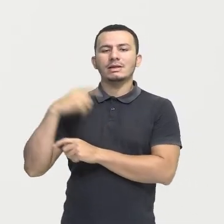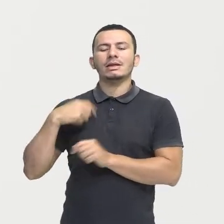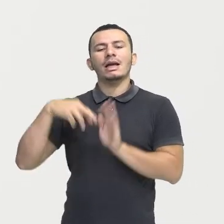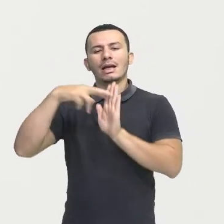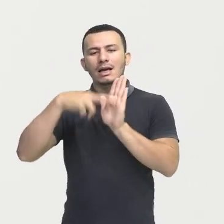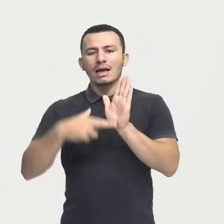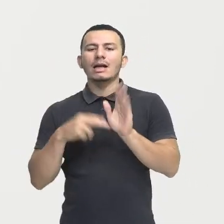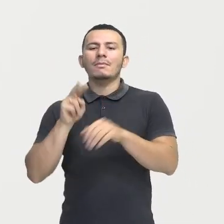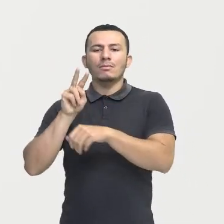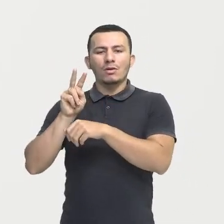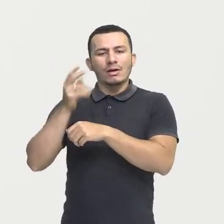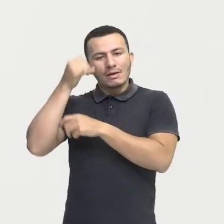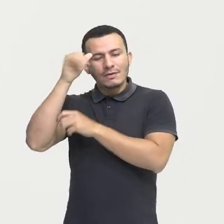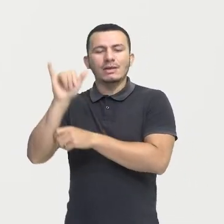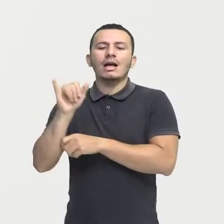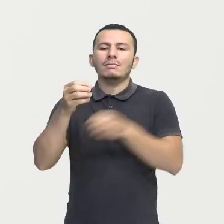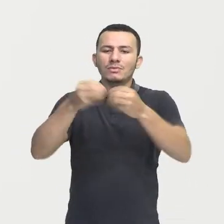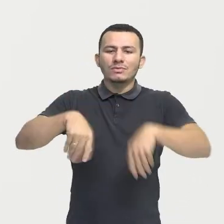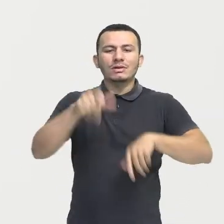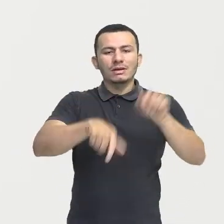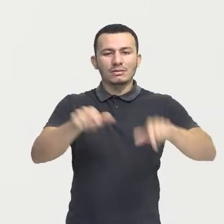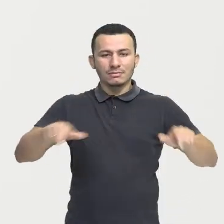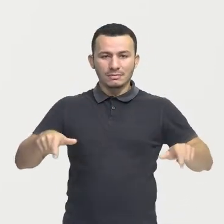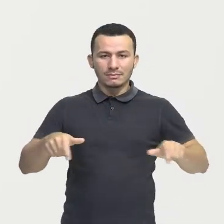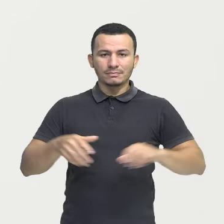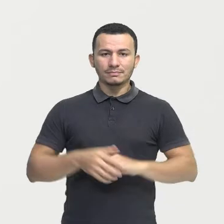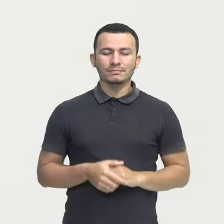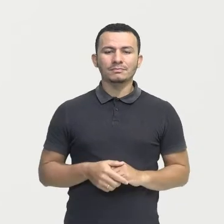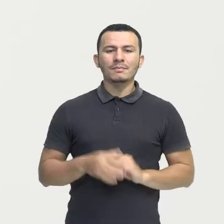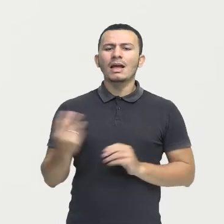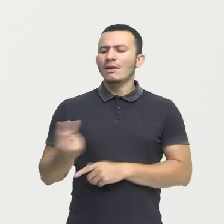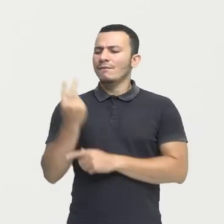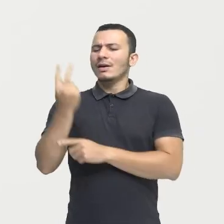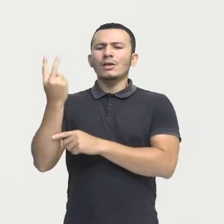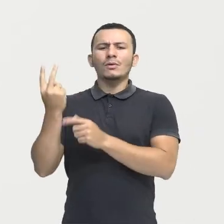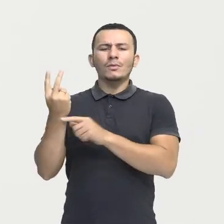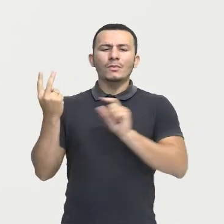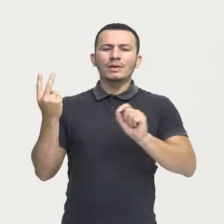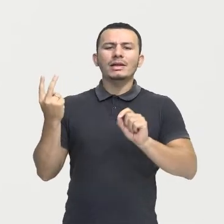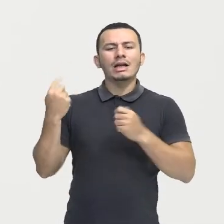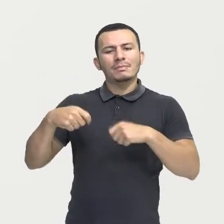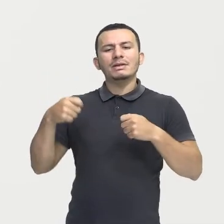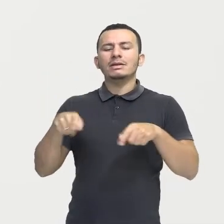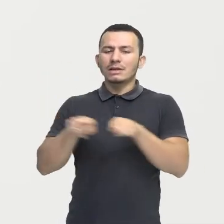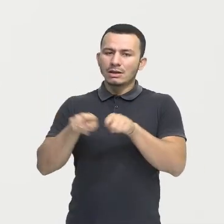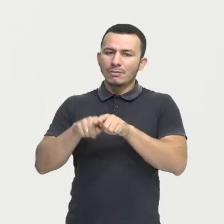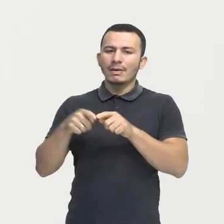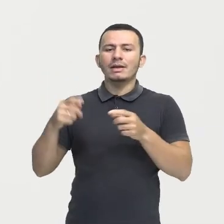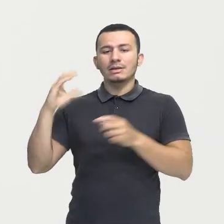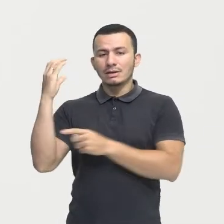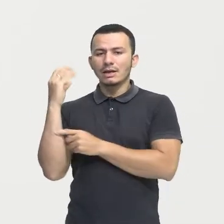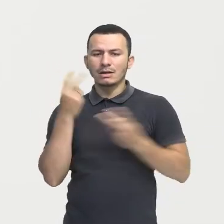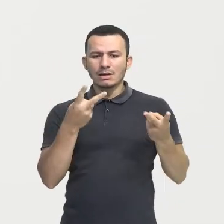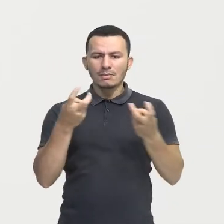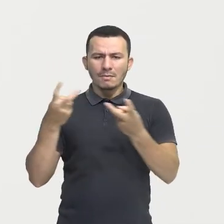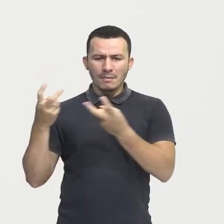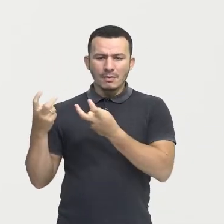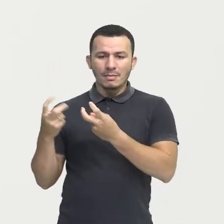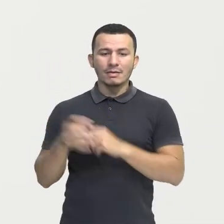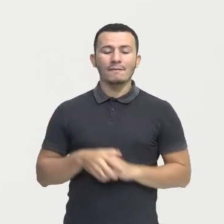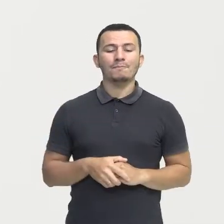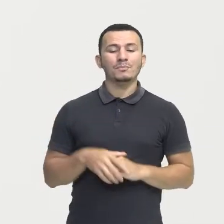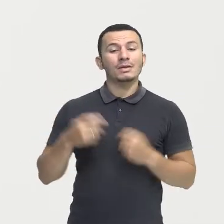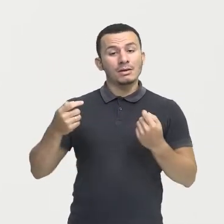mal as pessoas. Então, quais são esses valores que tem que ser observado pela ciência? Primeiro é o